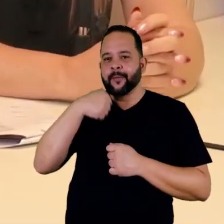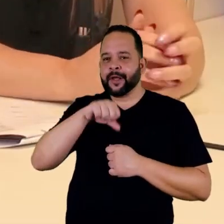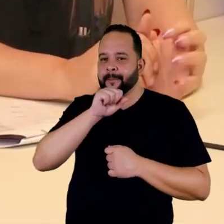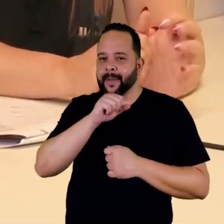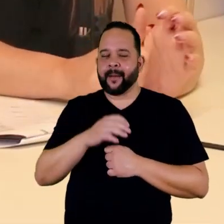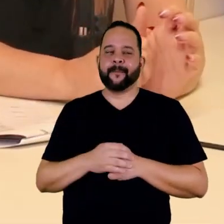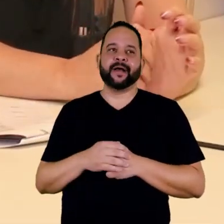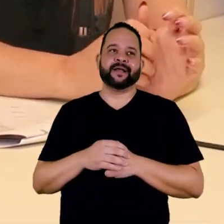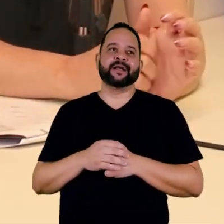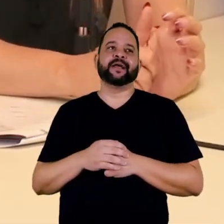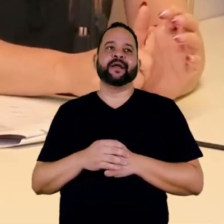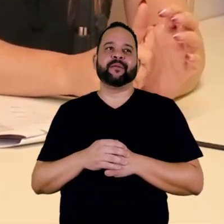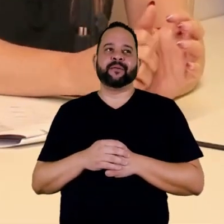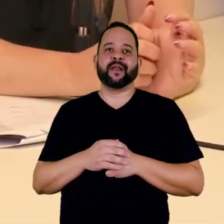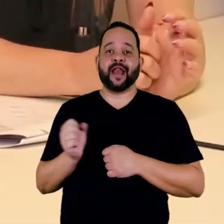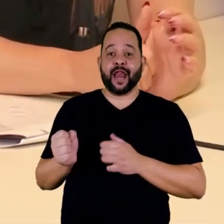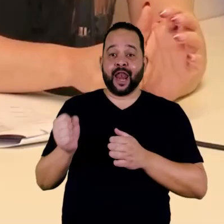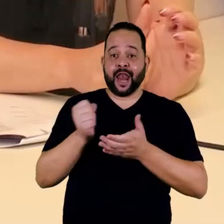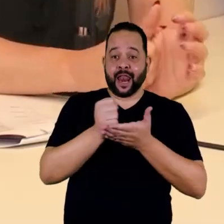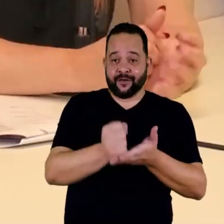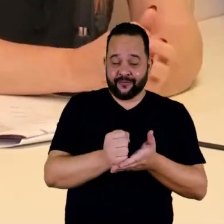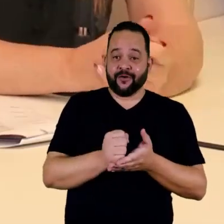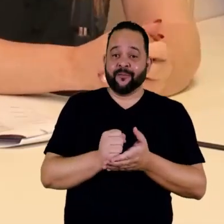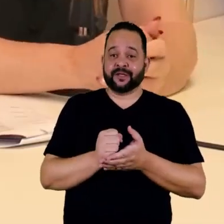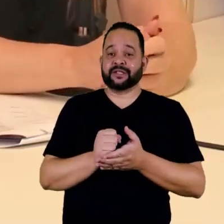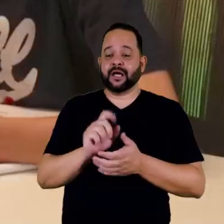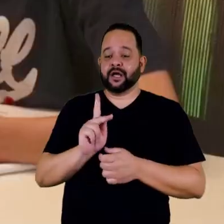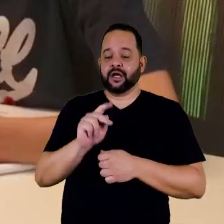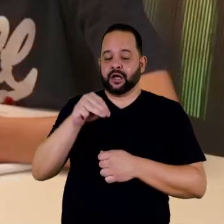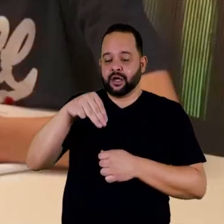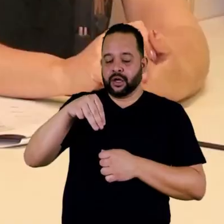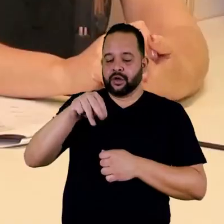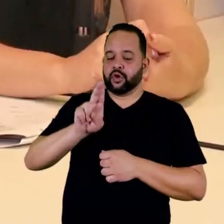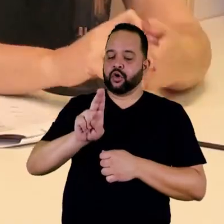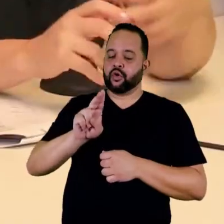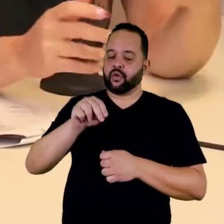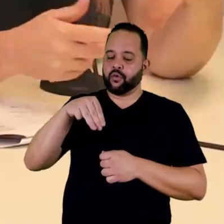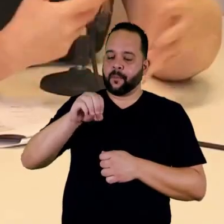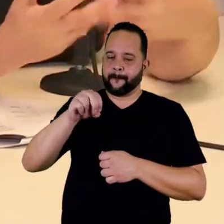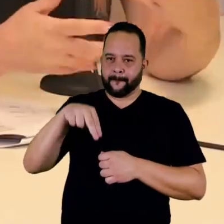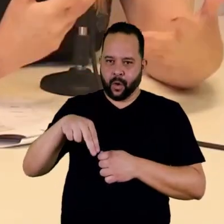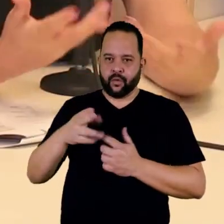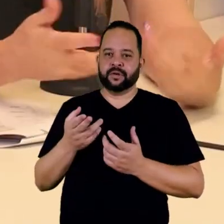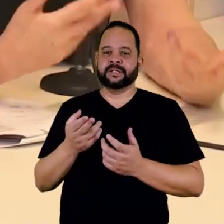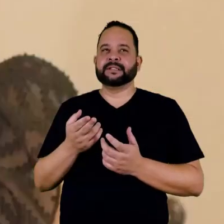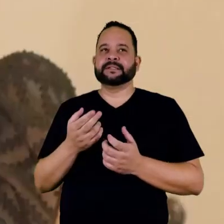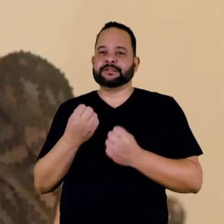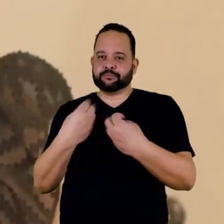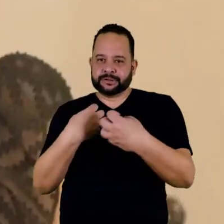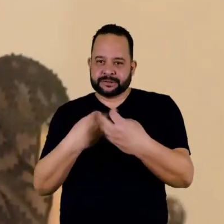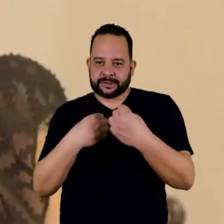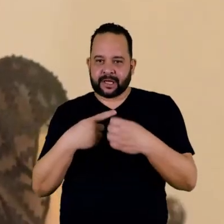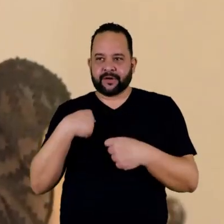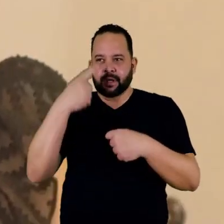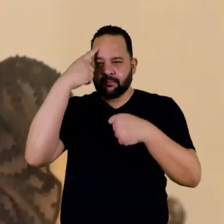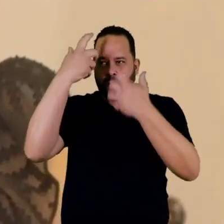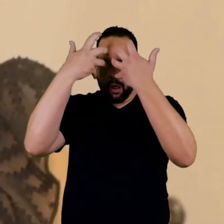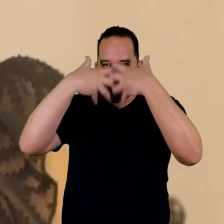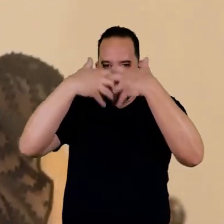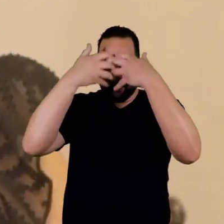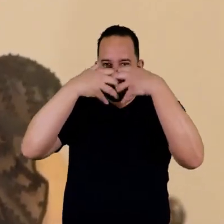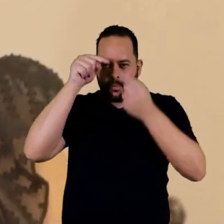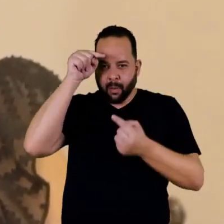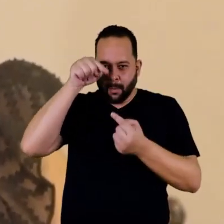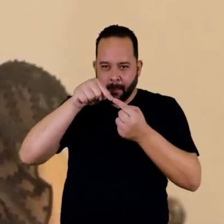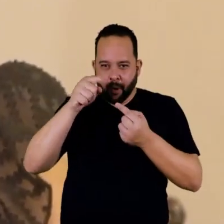minha mãe me colocou fazer cumum na época fiz bastante tempo de cumon que ensinava a gente a ter raciocínio